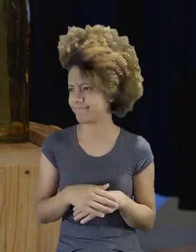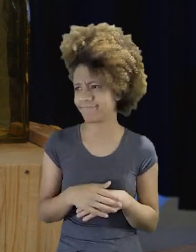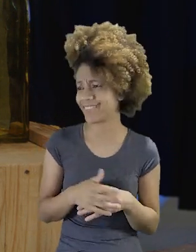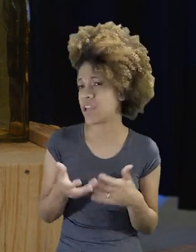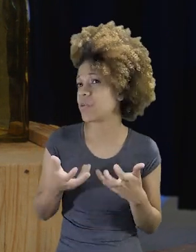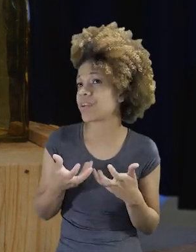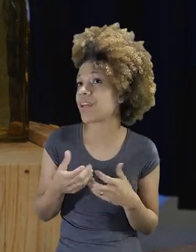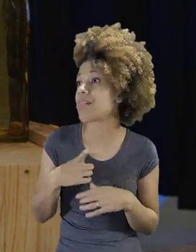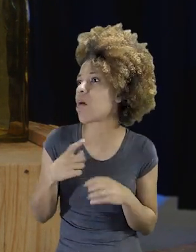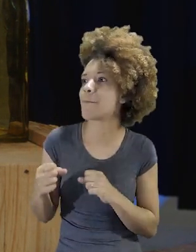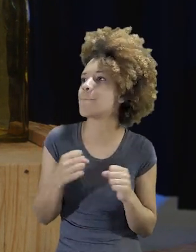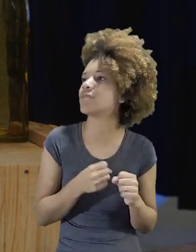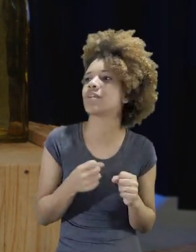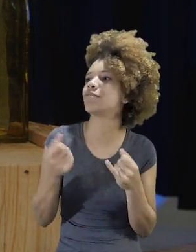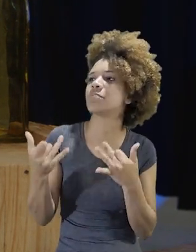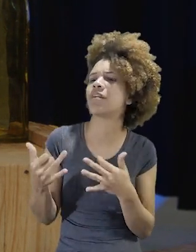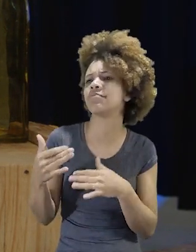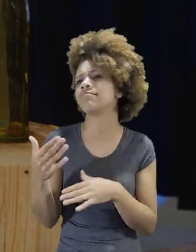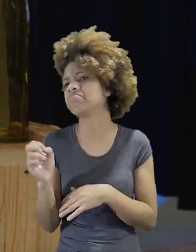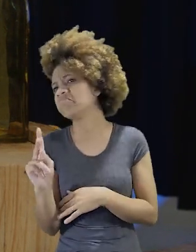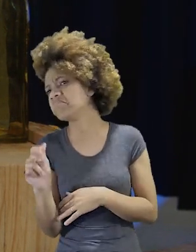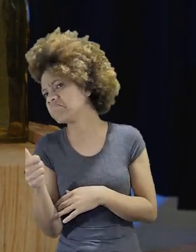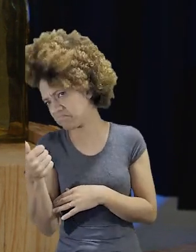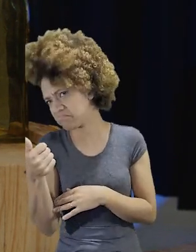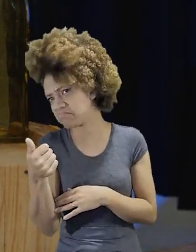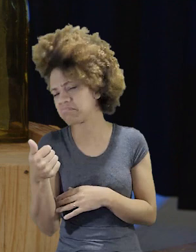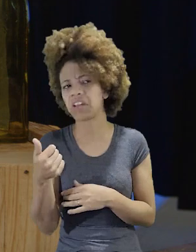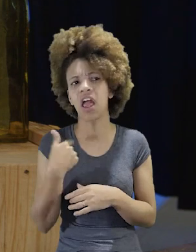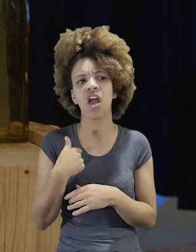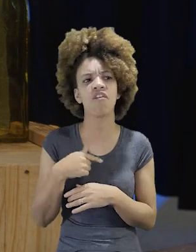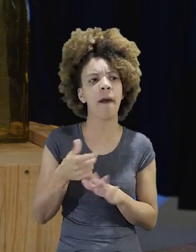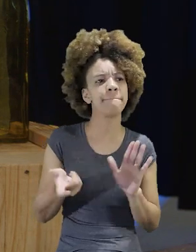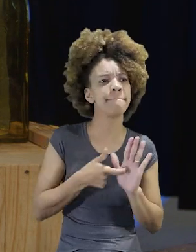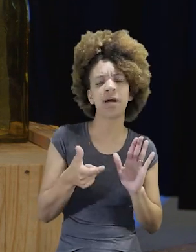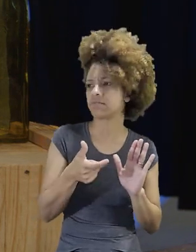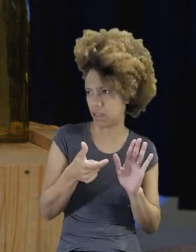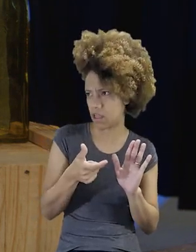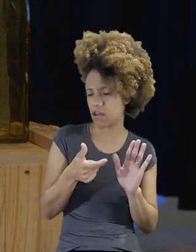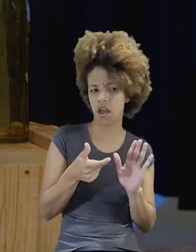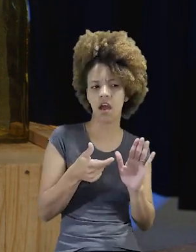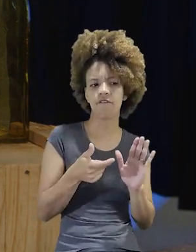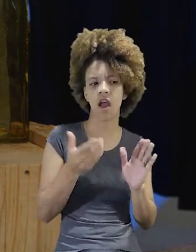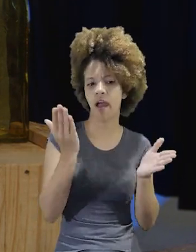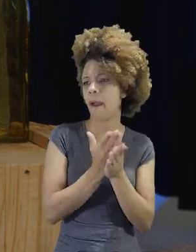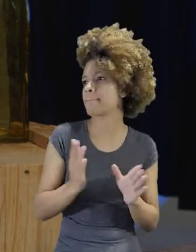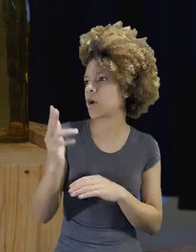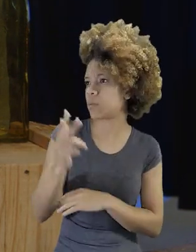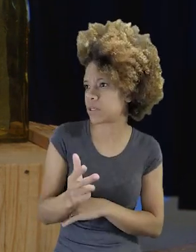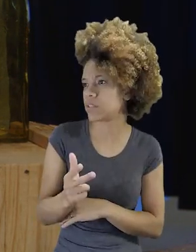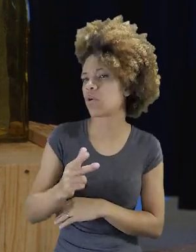fizeram isso tá ligado eu queria eu queria ter o poder de falar então beleza Tá ligado eu vou apertar esse botão aqui